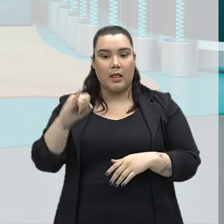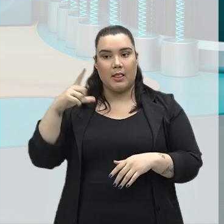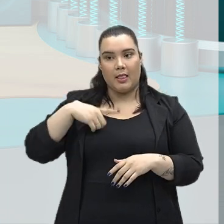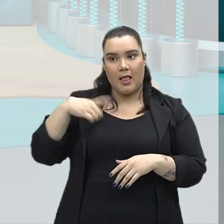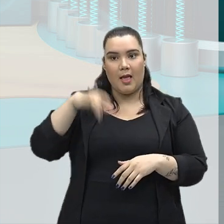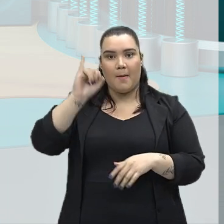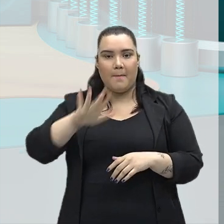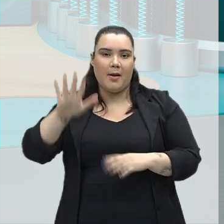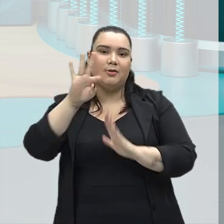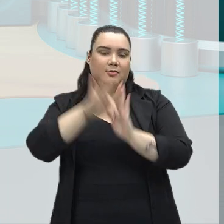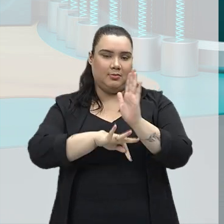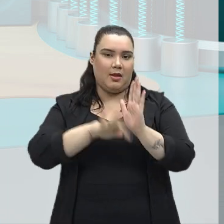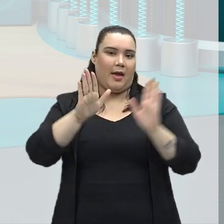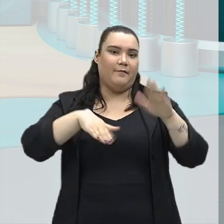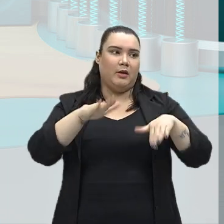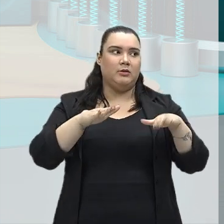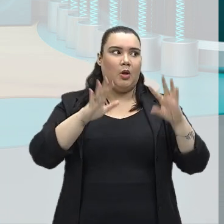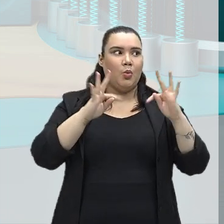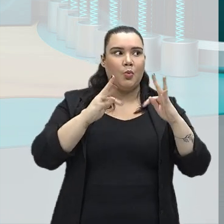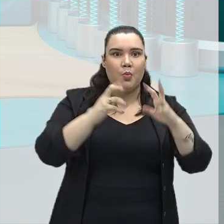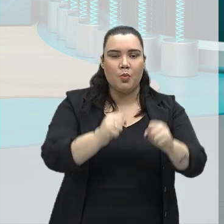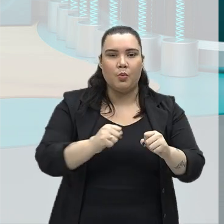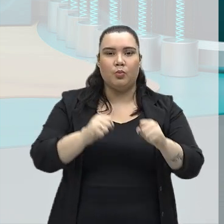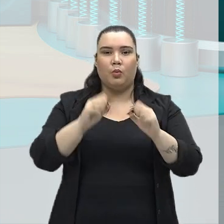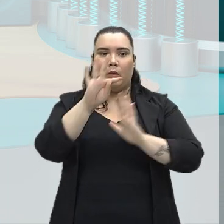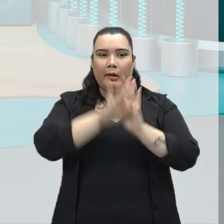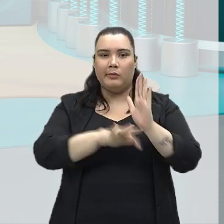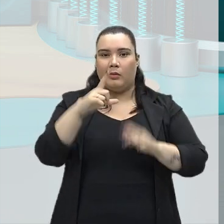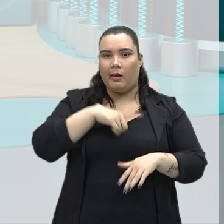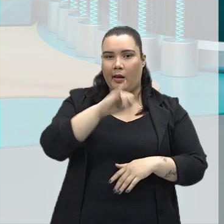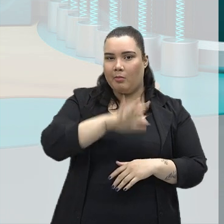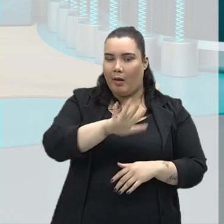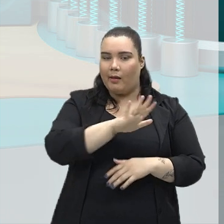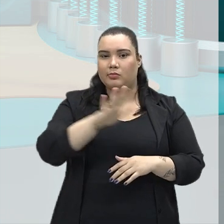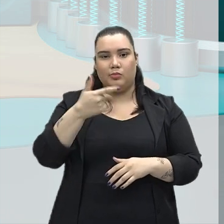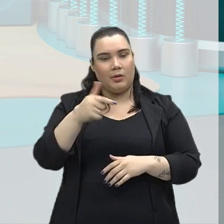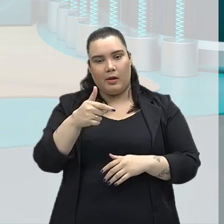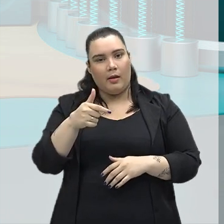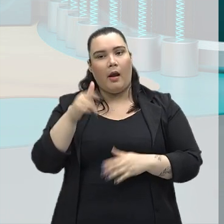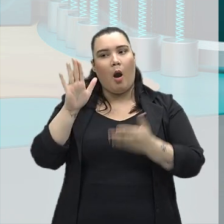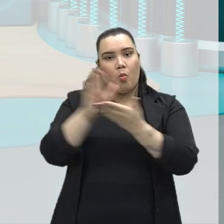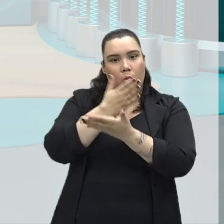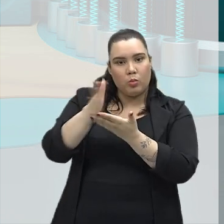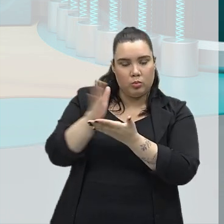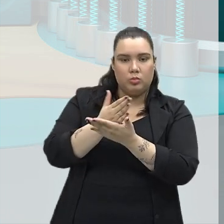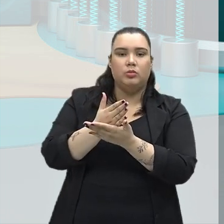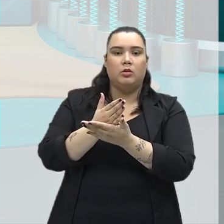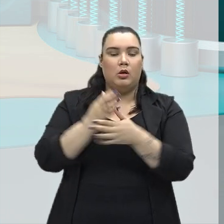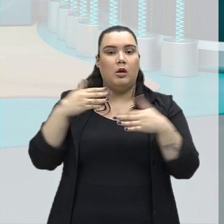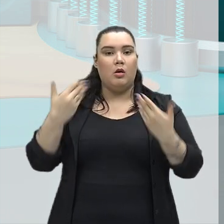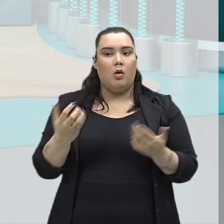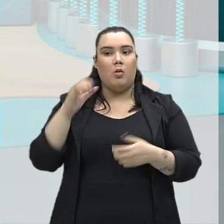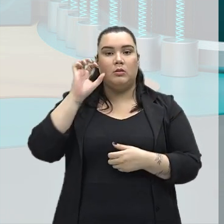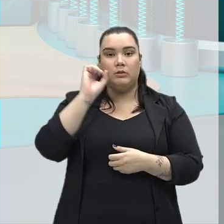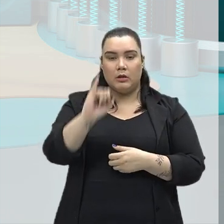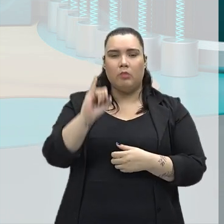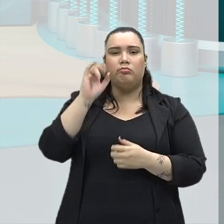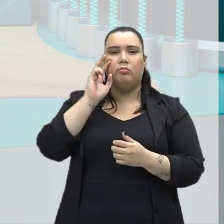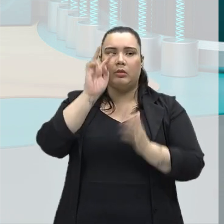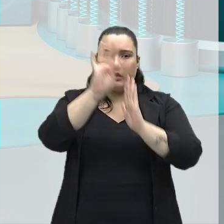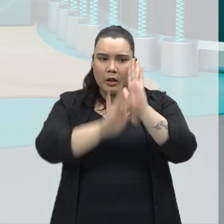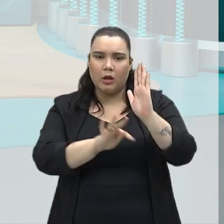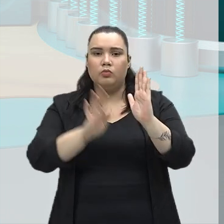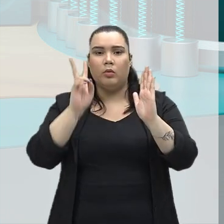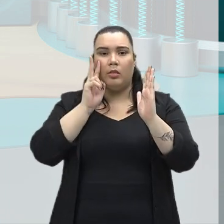que às vezes nem todo texto tem imagem, mas as imagens, elas transmitem para a gente, logo de primeira, o assunto do